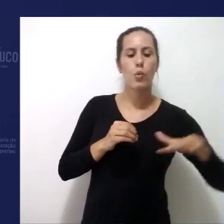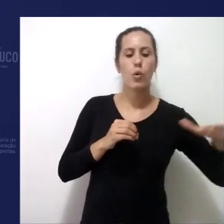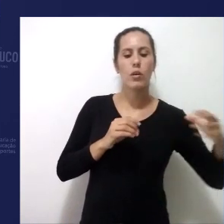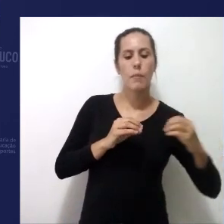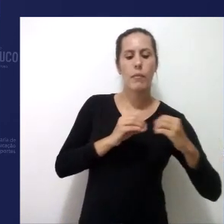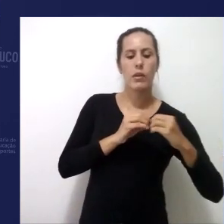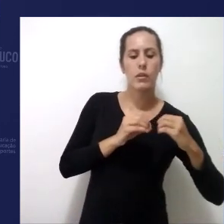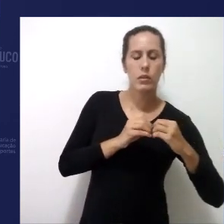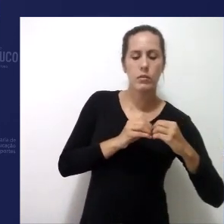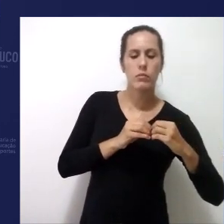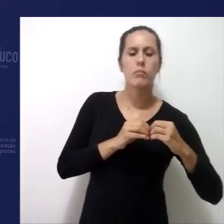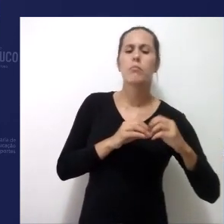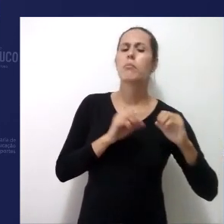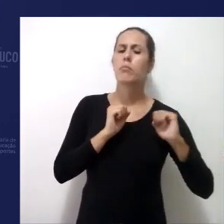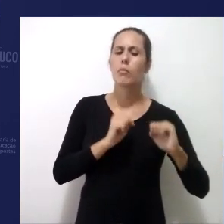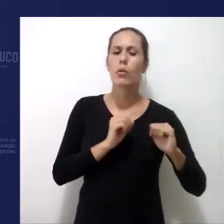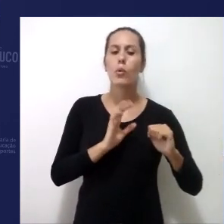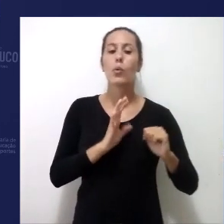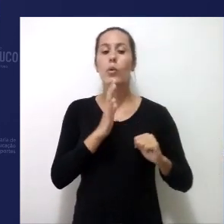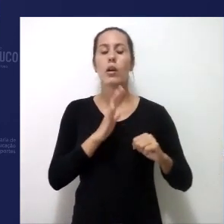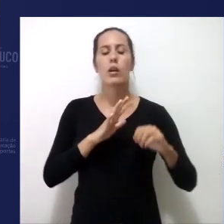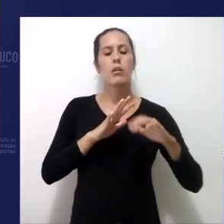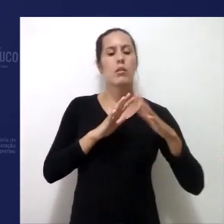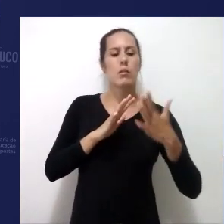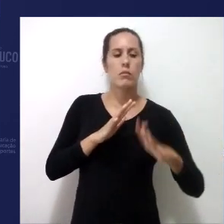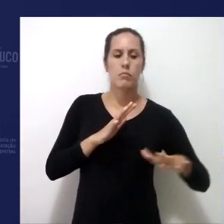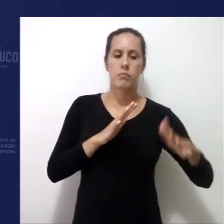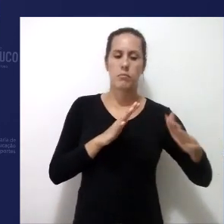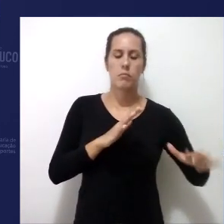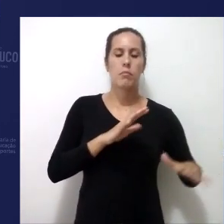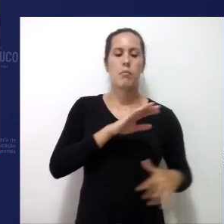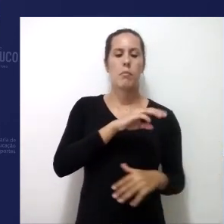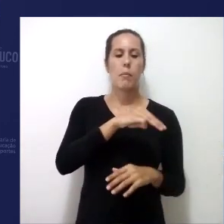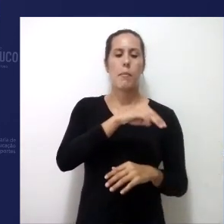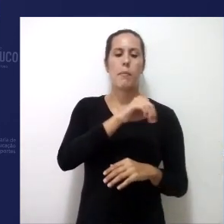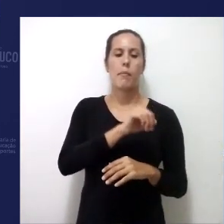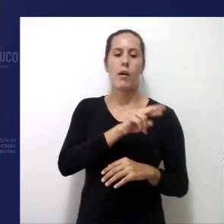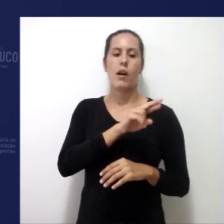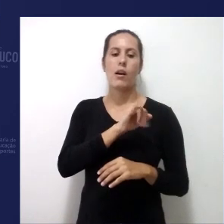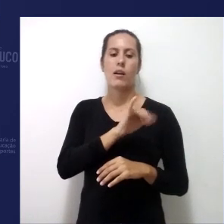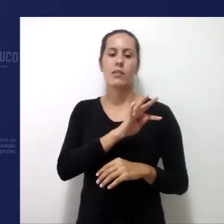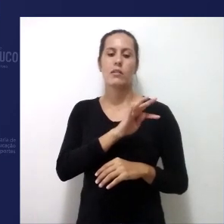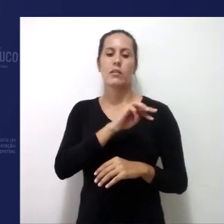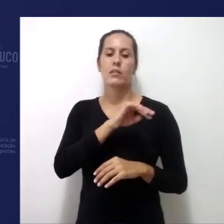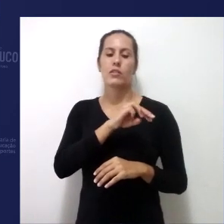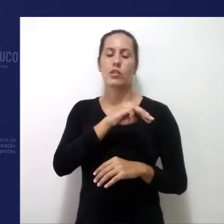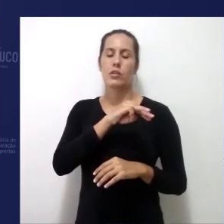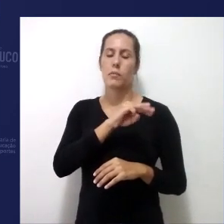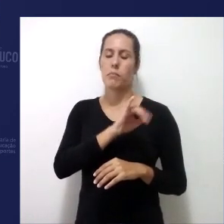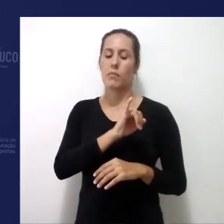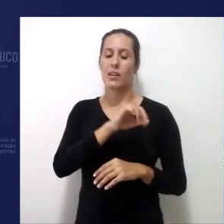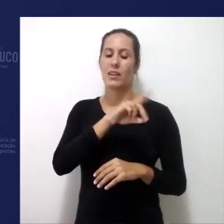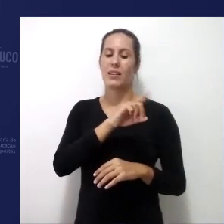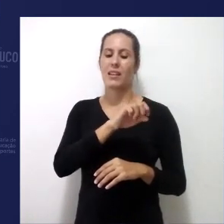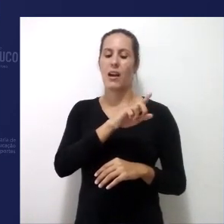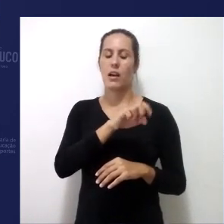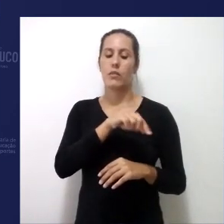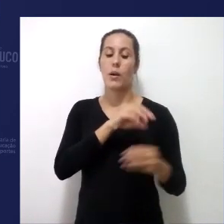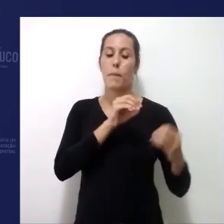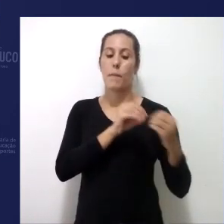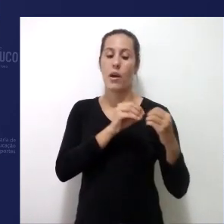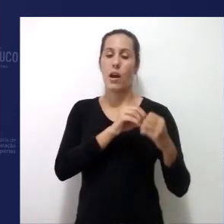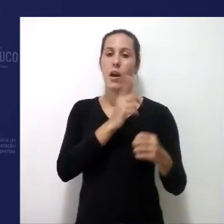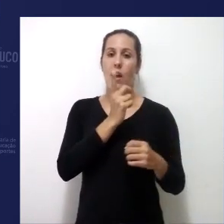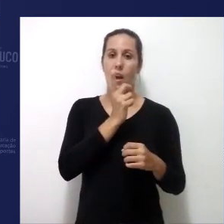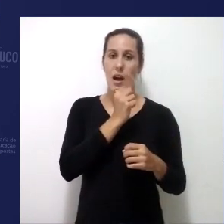próximo do oceano, né, você vai ter aí uma questão de maritimidade, né? Ou seja, você